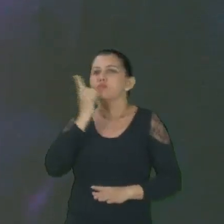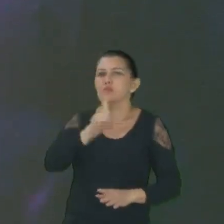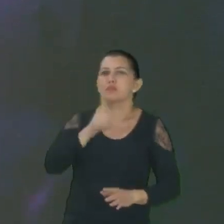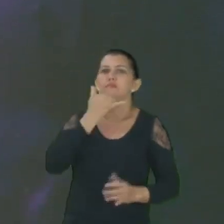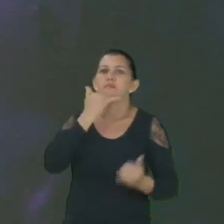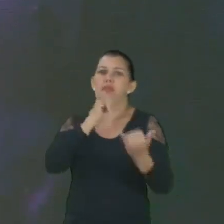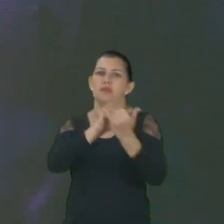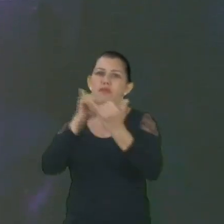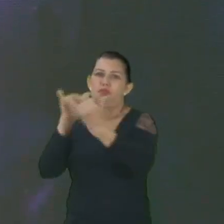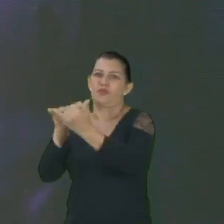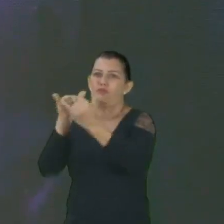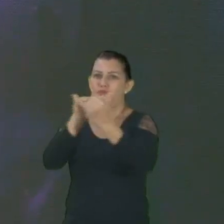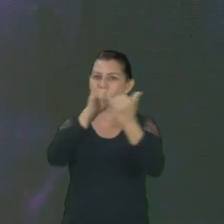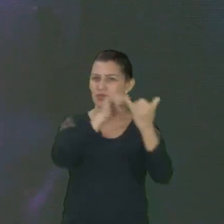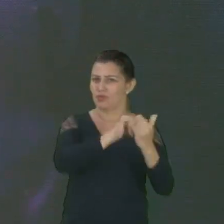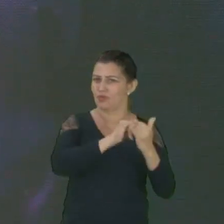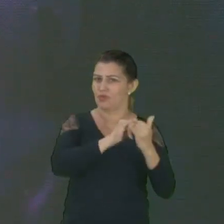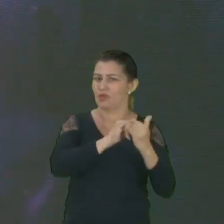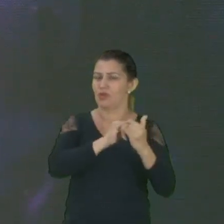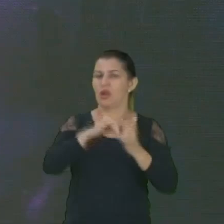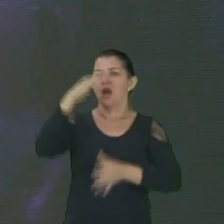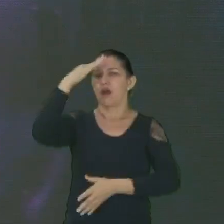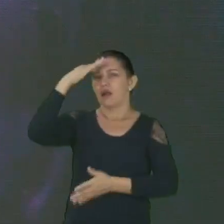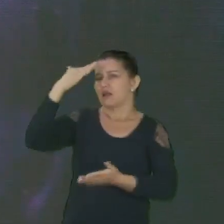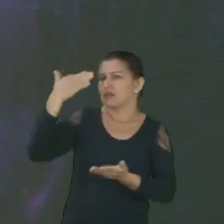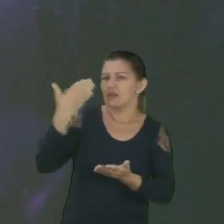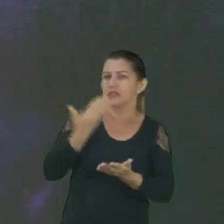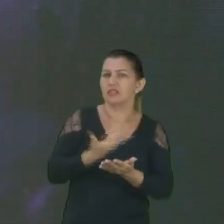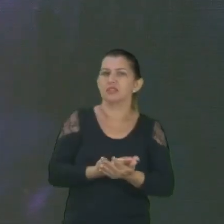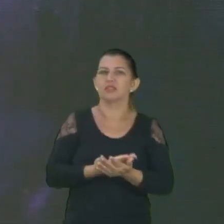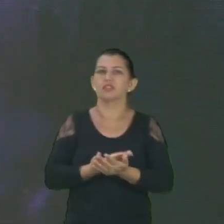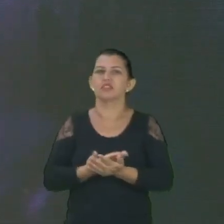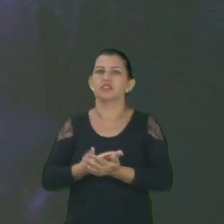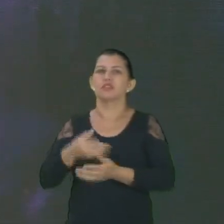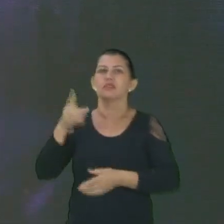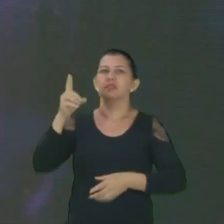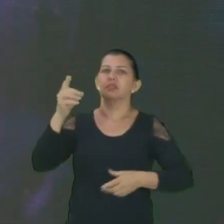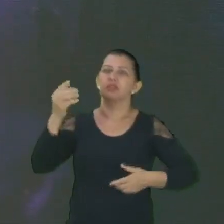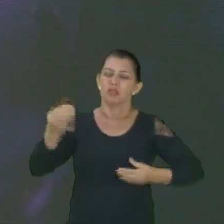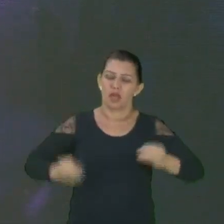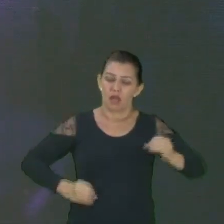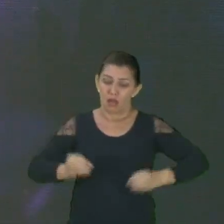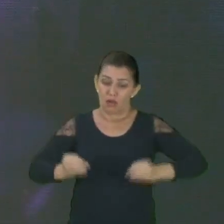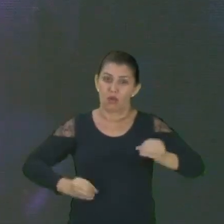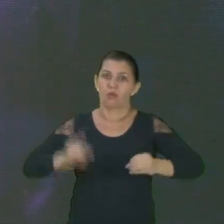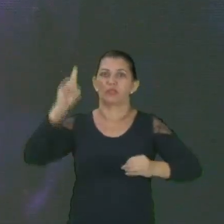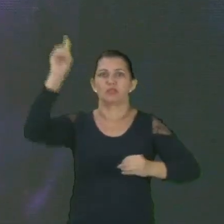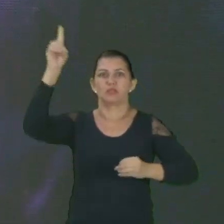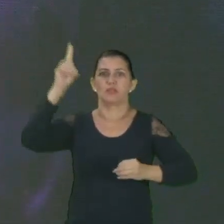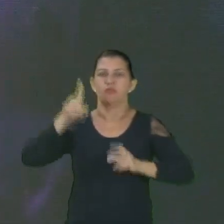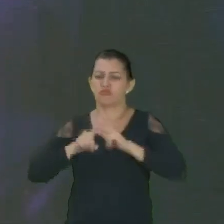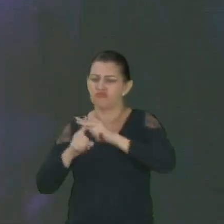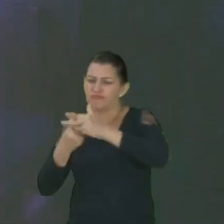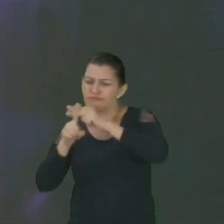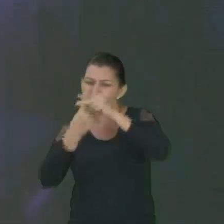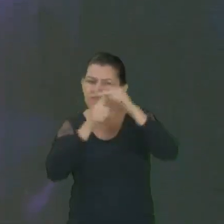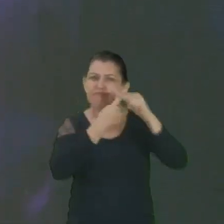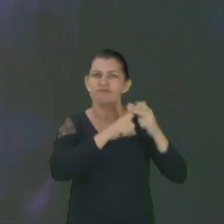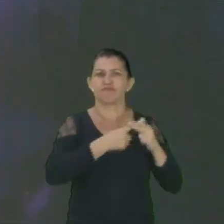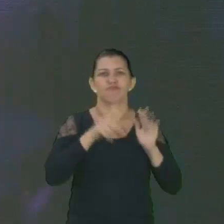que acredita na obra que Deus está fazendo na sua vida. E na igreja,